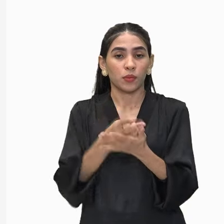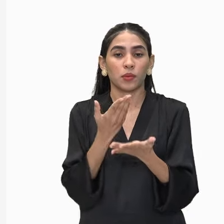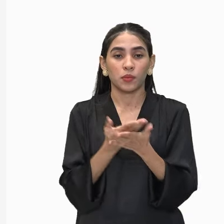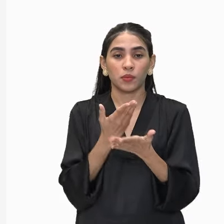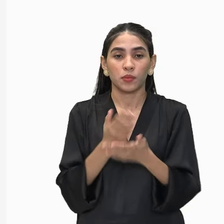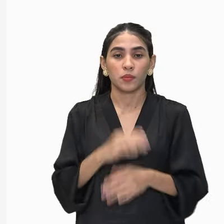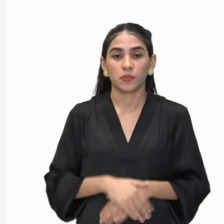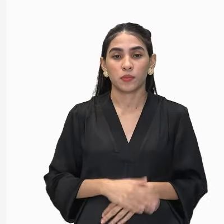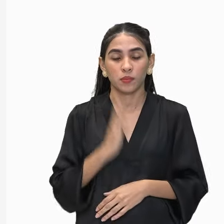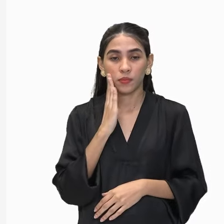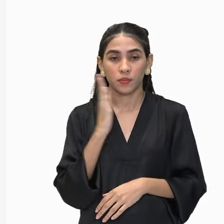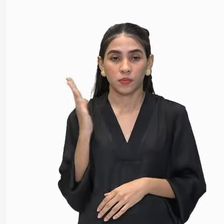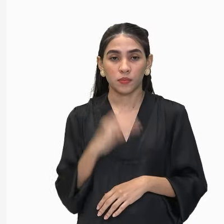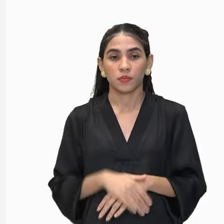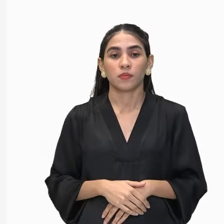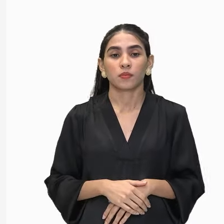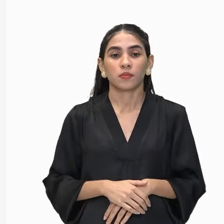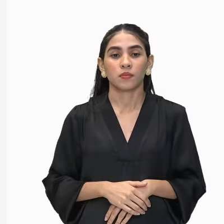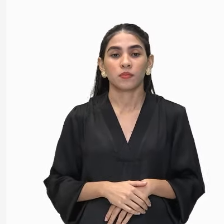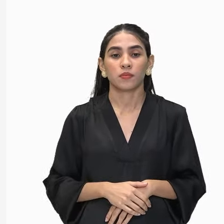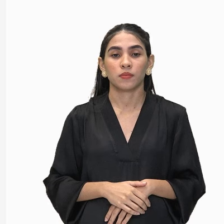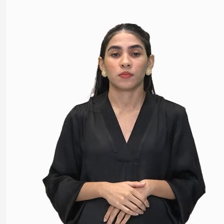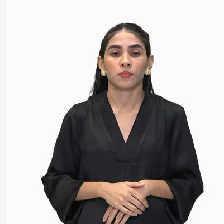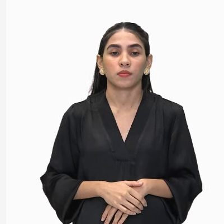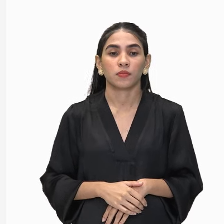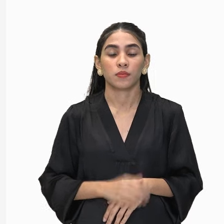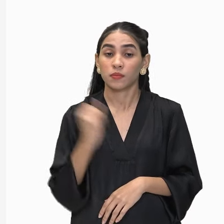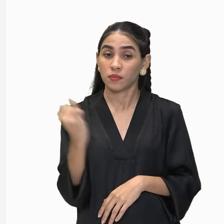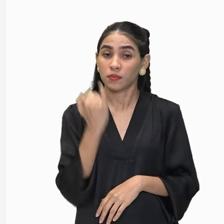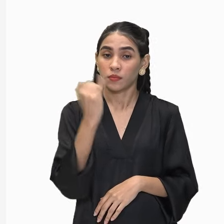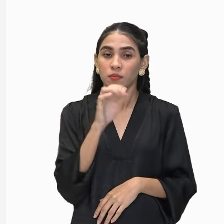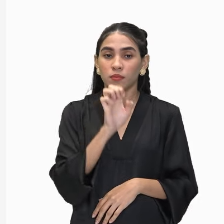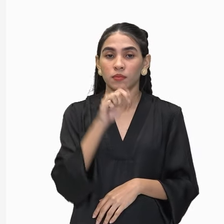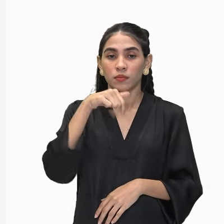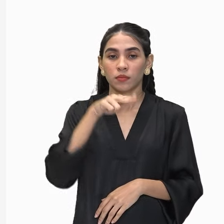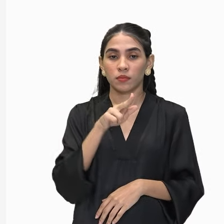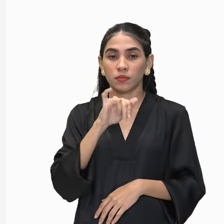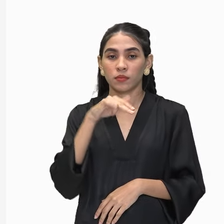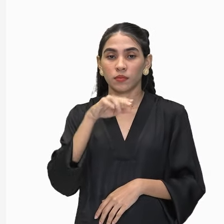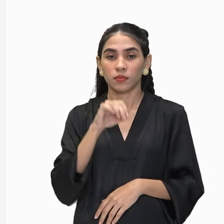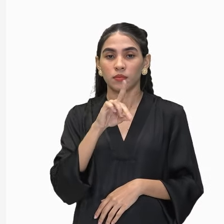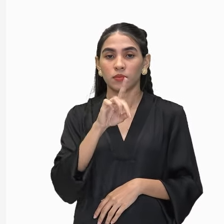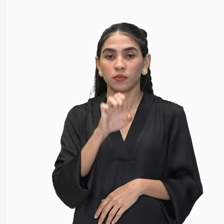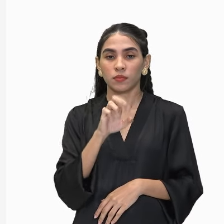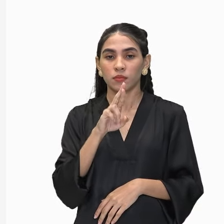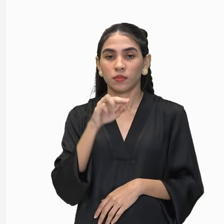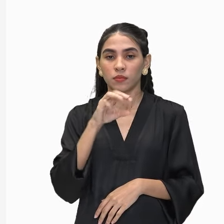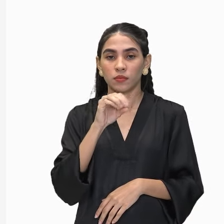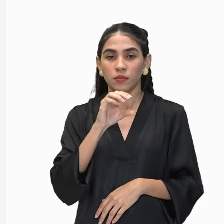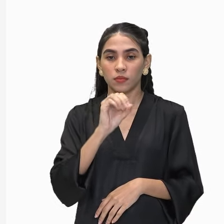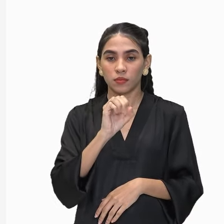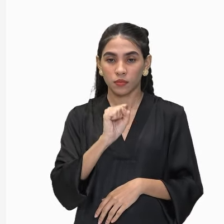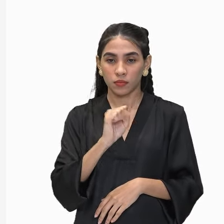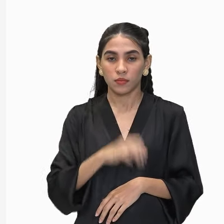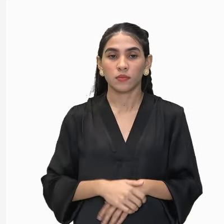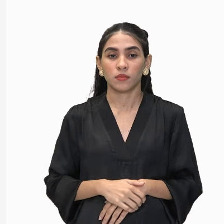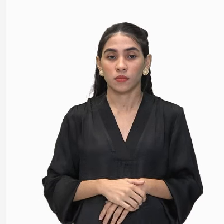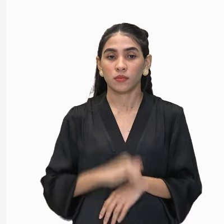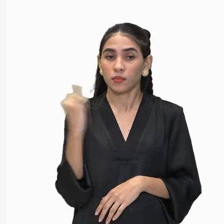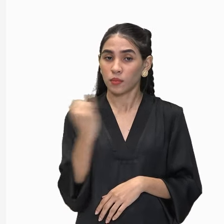desses indivíduos, aí trago para vocês a importância dos equinodermos, né? Importância